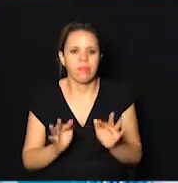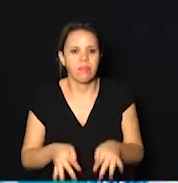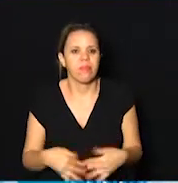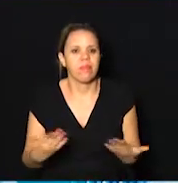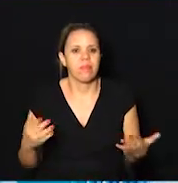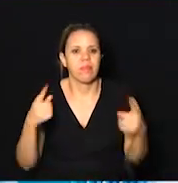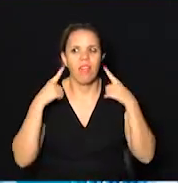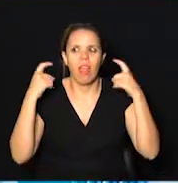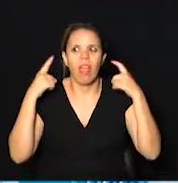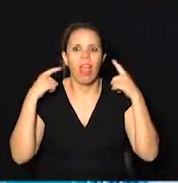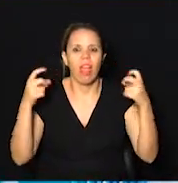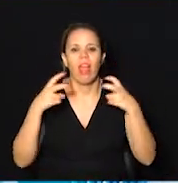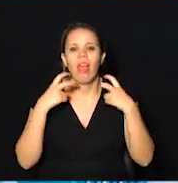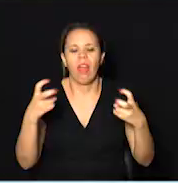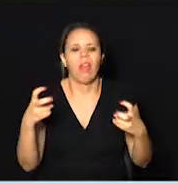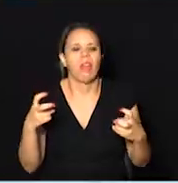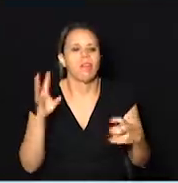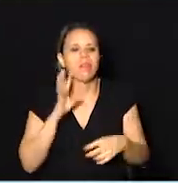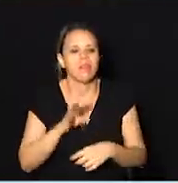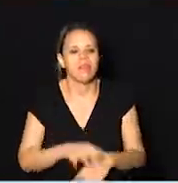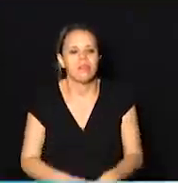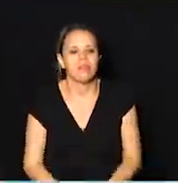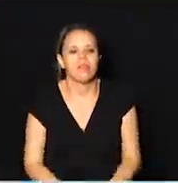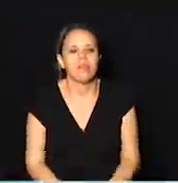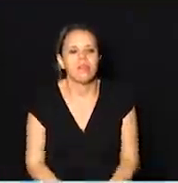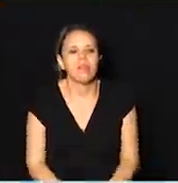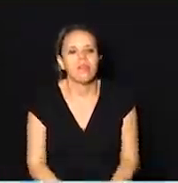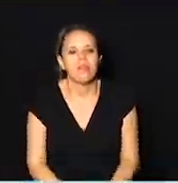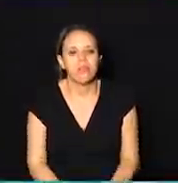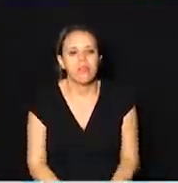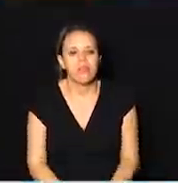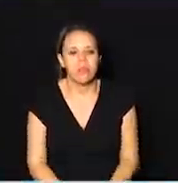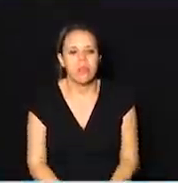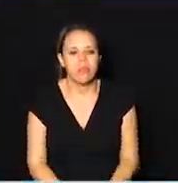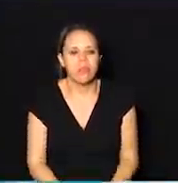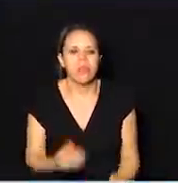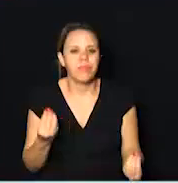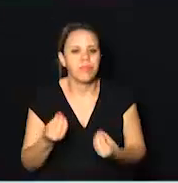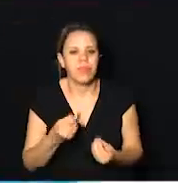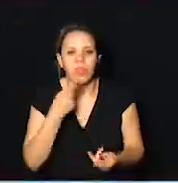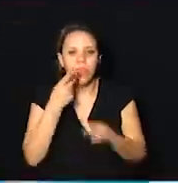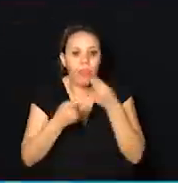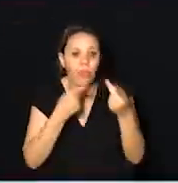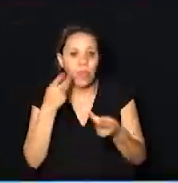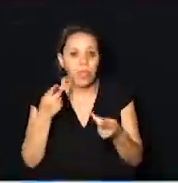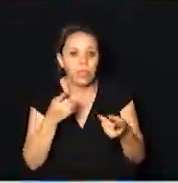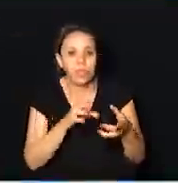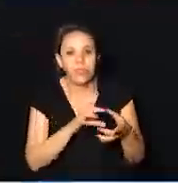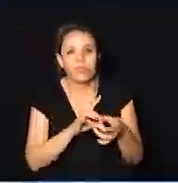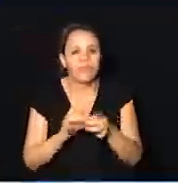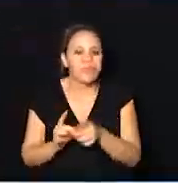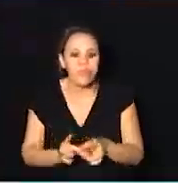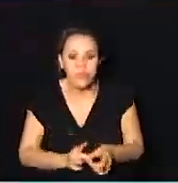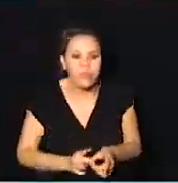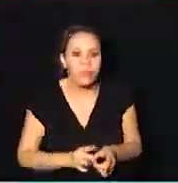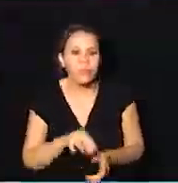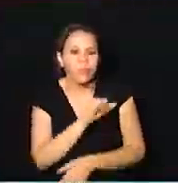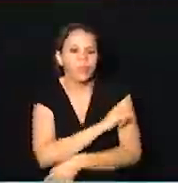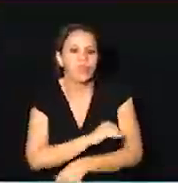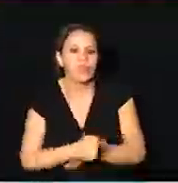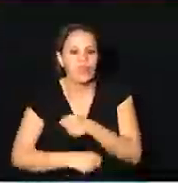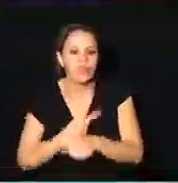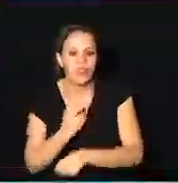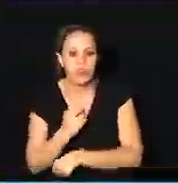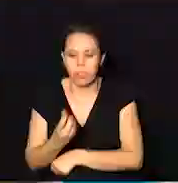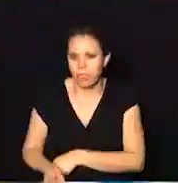é um barulho muito grande e não tem como a gente não falar dos jogos do rio né as paralimpíadas